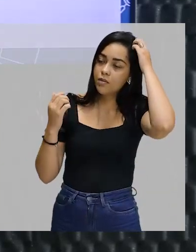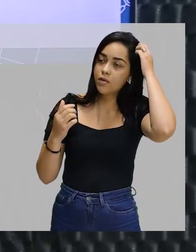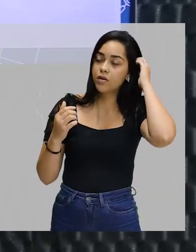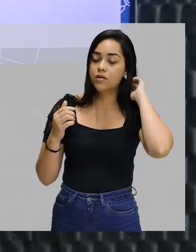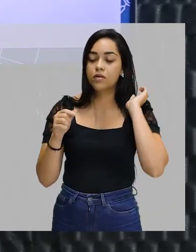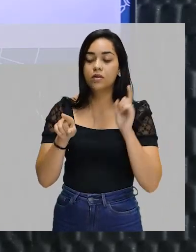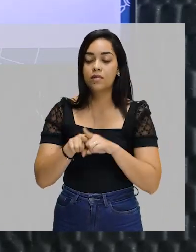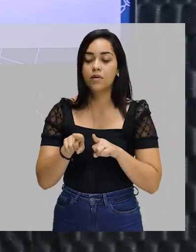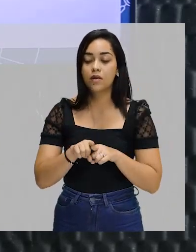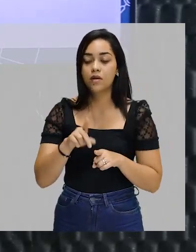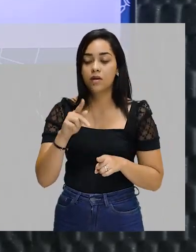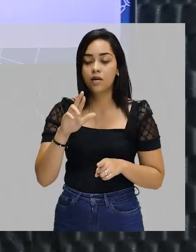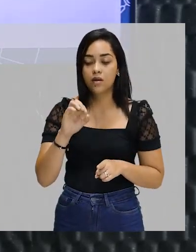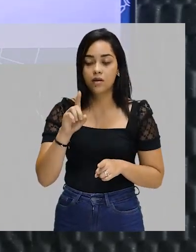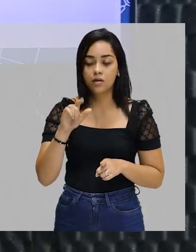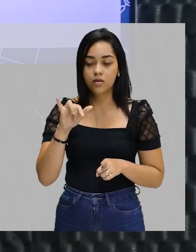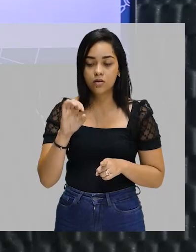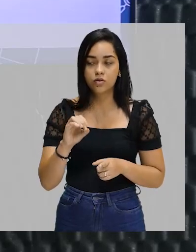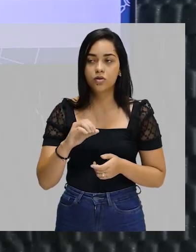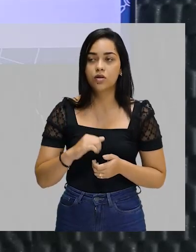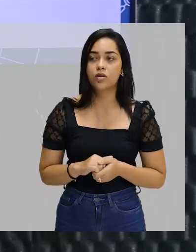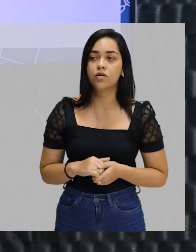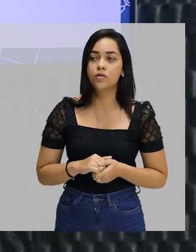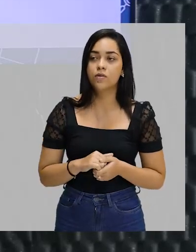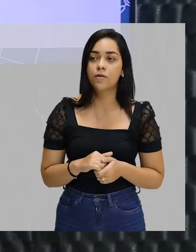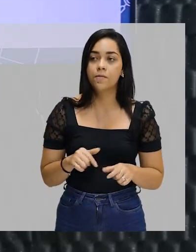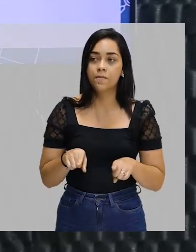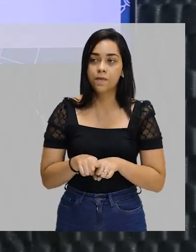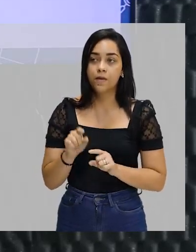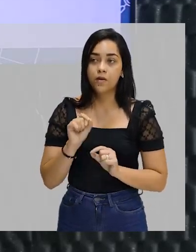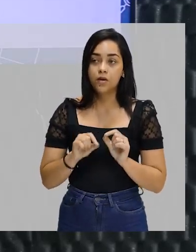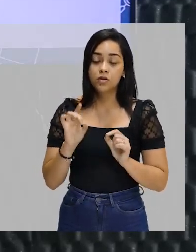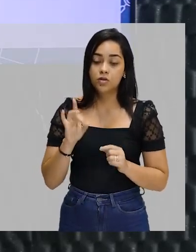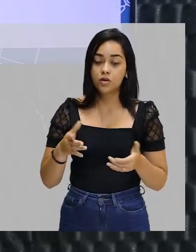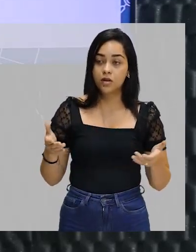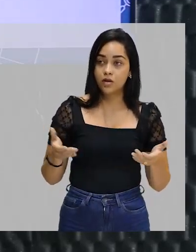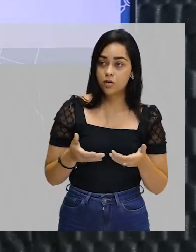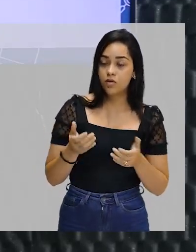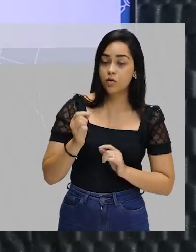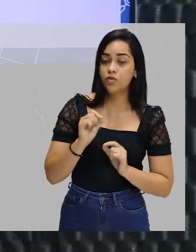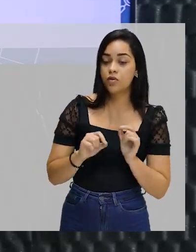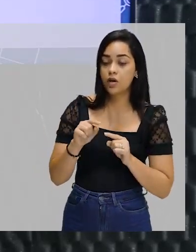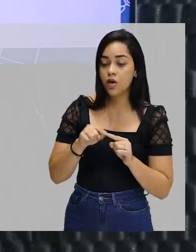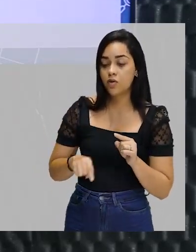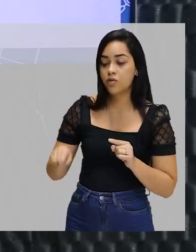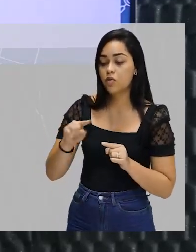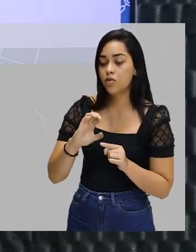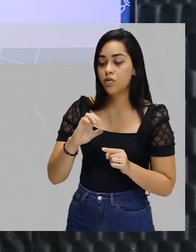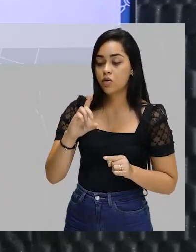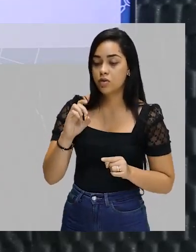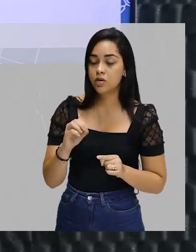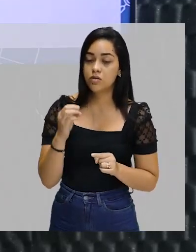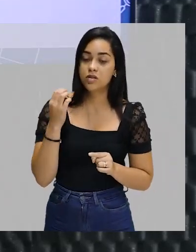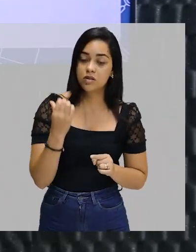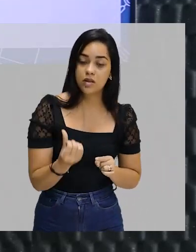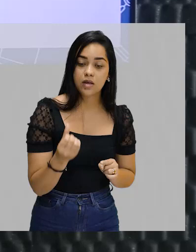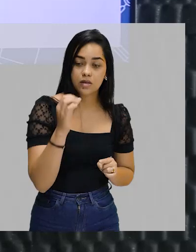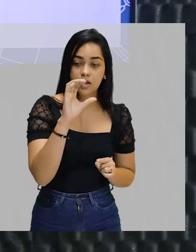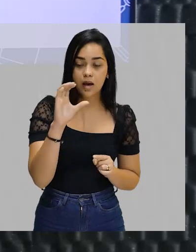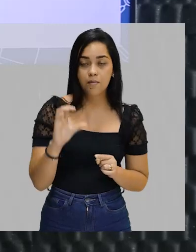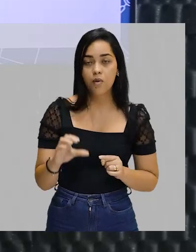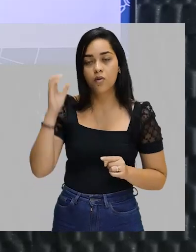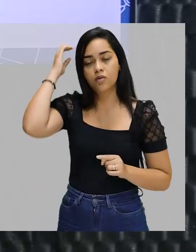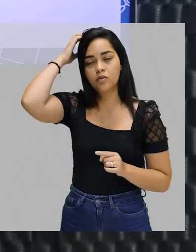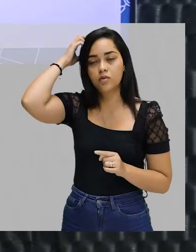e hidrogênio, certo? Então, hidrocarboneto, só que agora é um ciclo de 6 carbonos. Se você